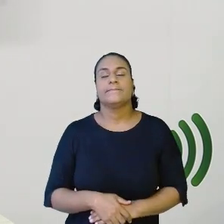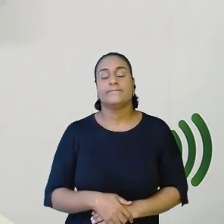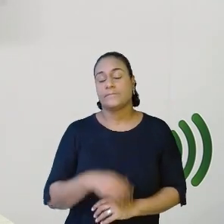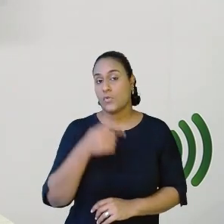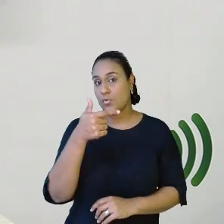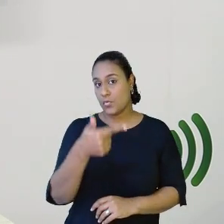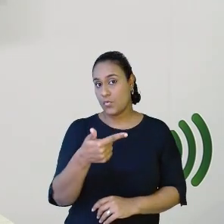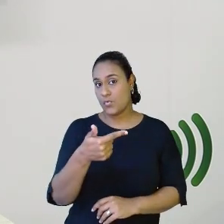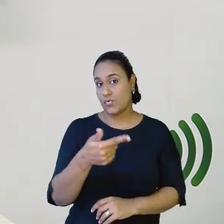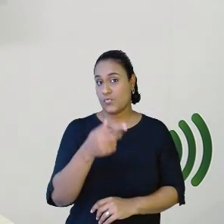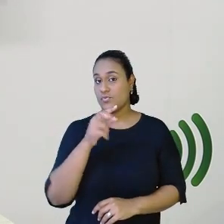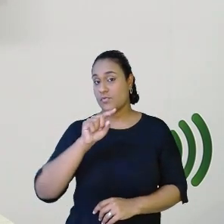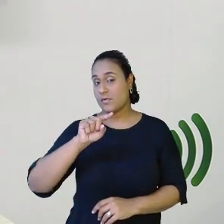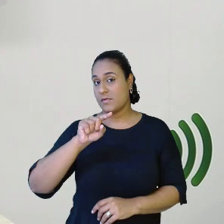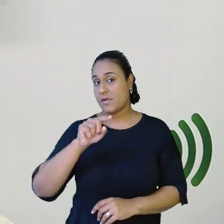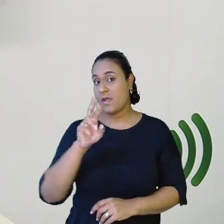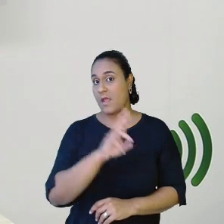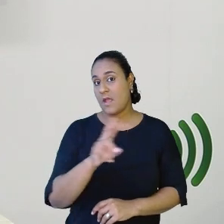R$